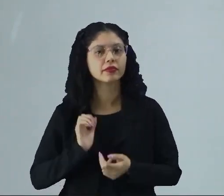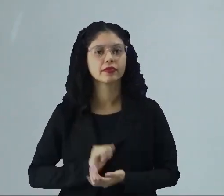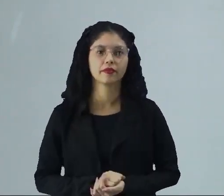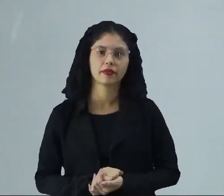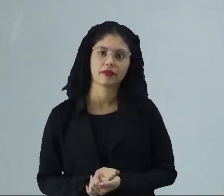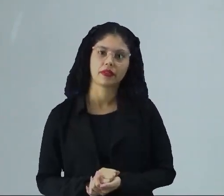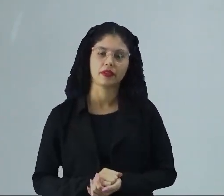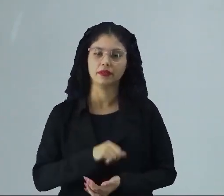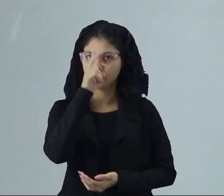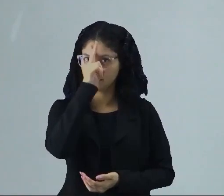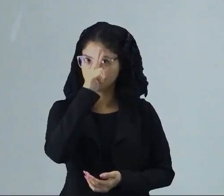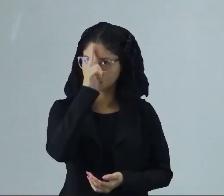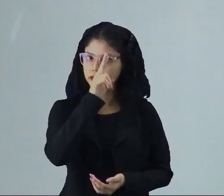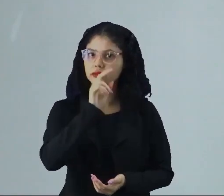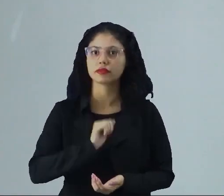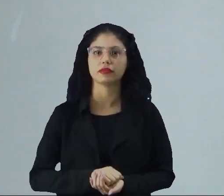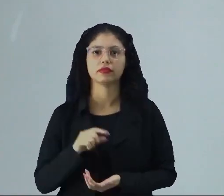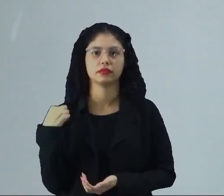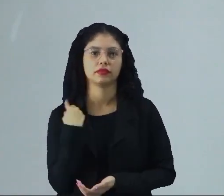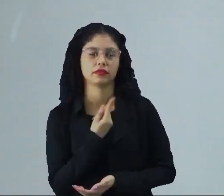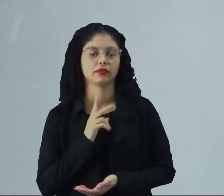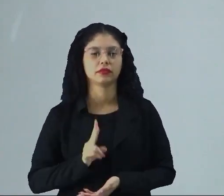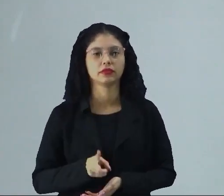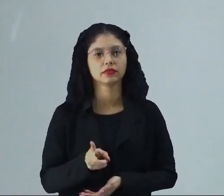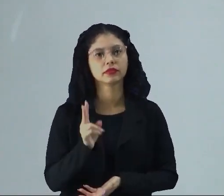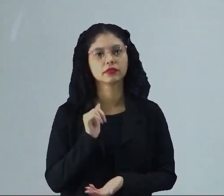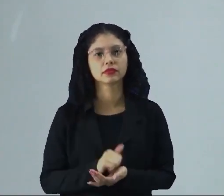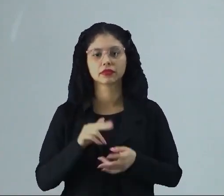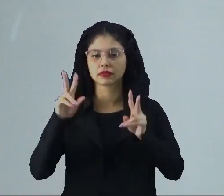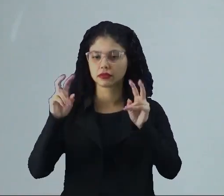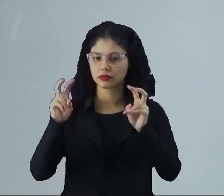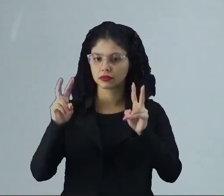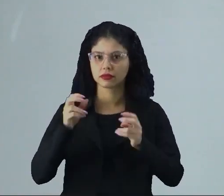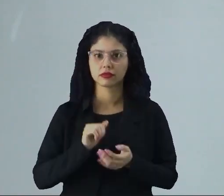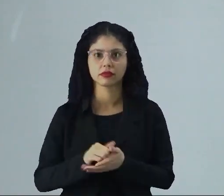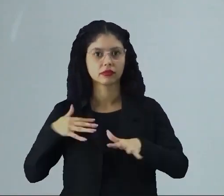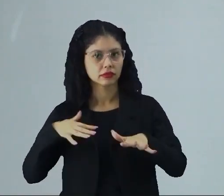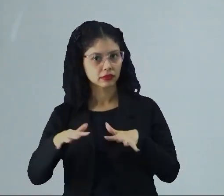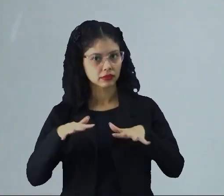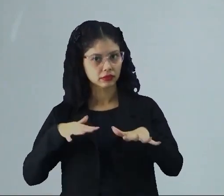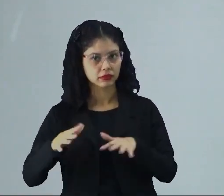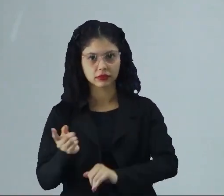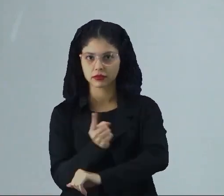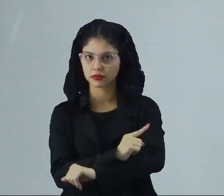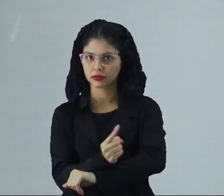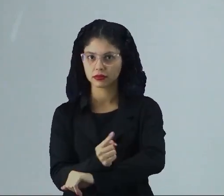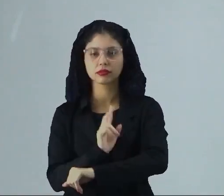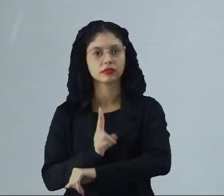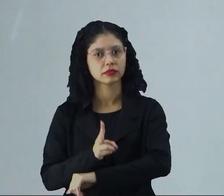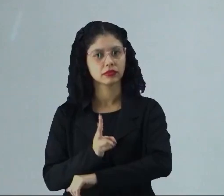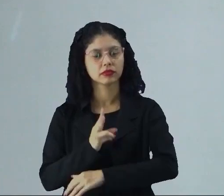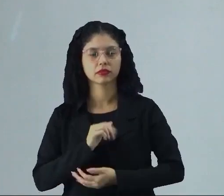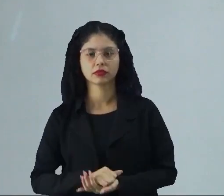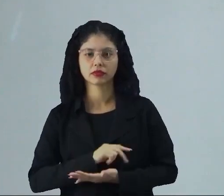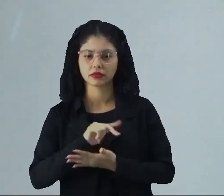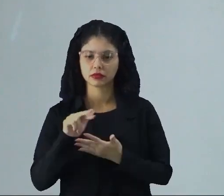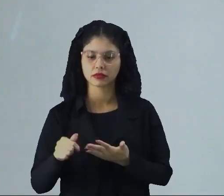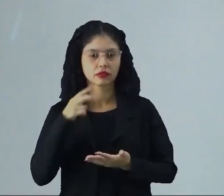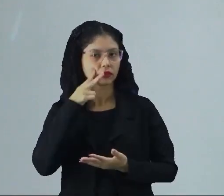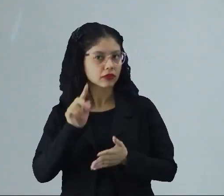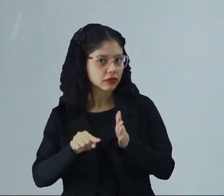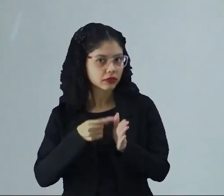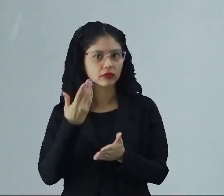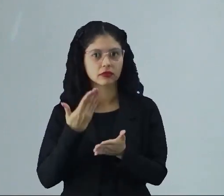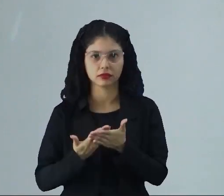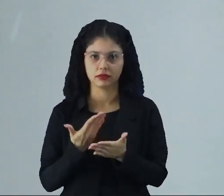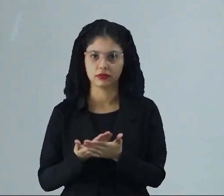pré-ENEM. Lembrando que nós vamos dar continuidade ao assunto do movimento retilíneo uniformemente variado, que nós vimos na